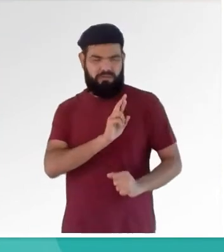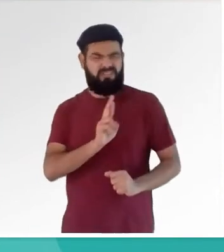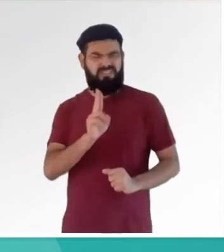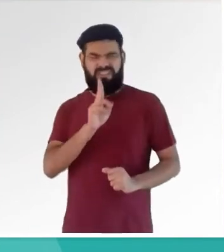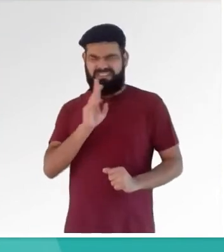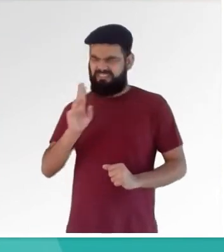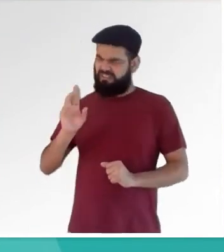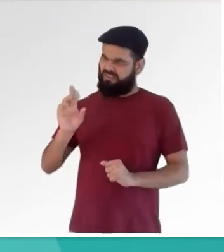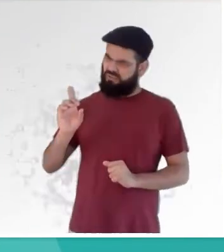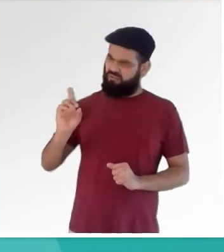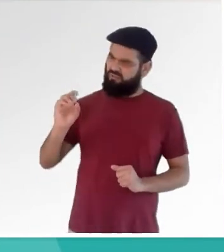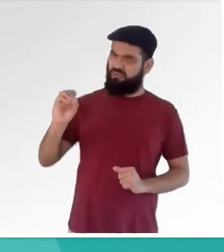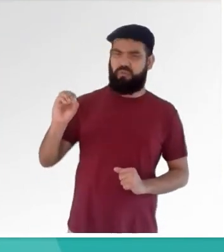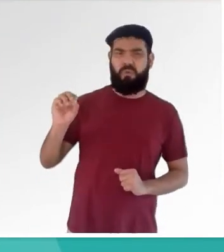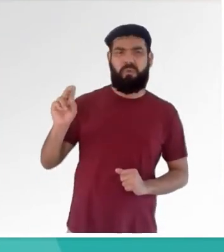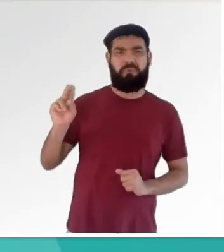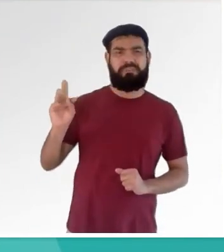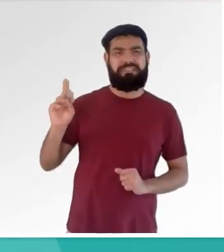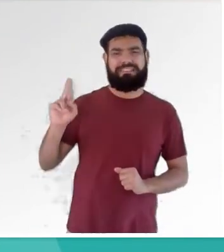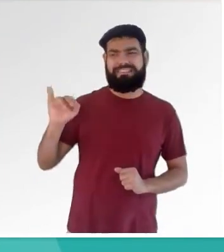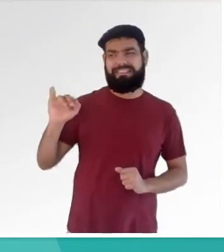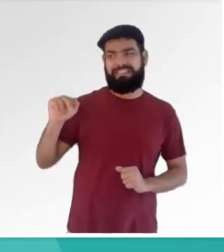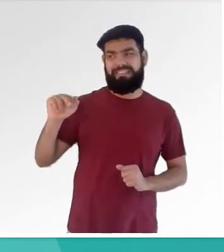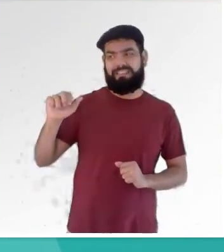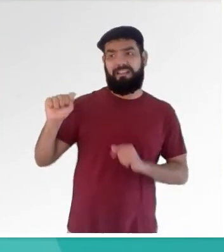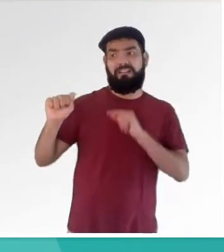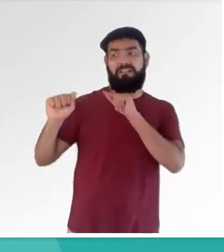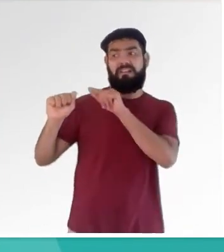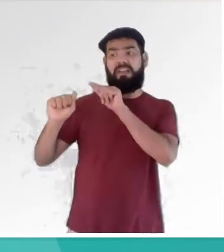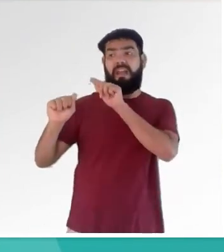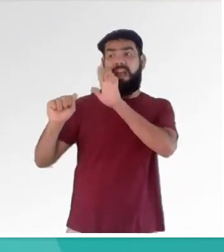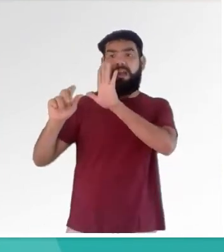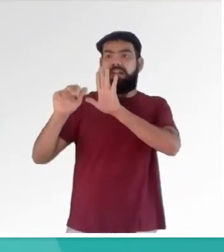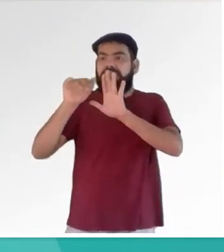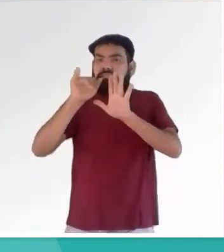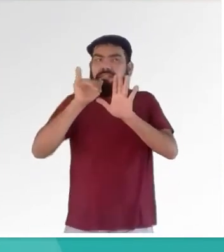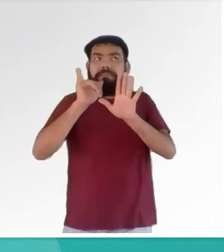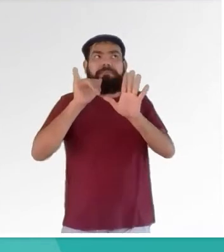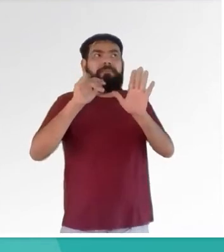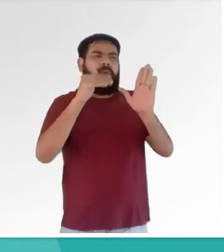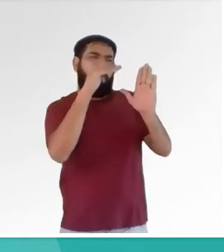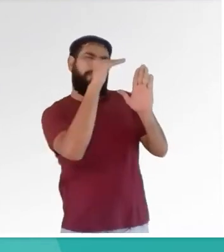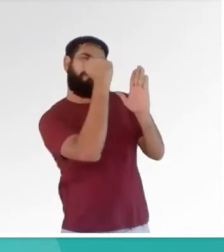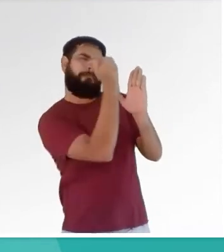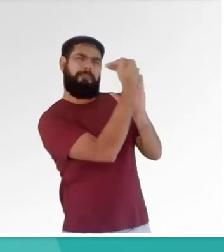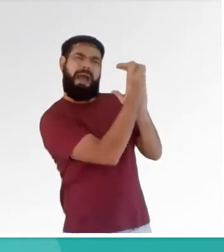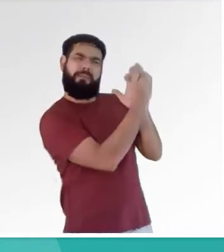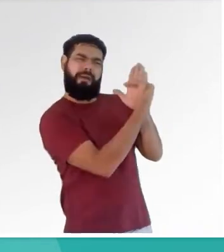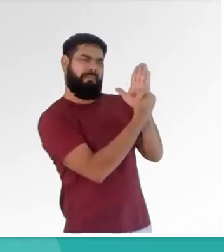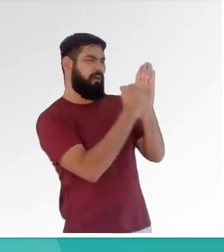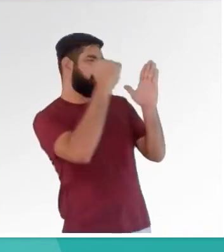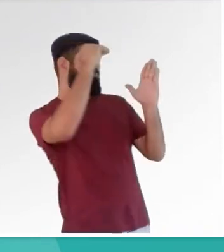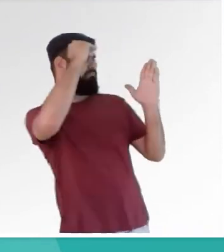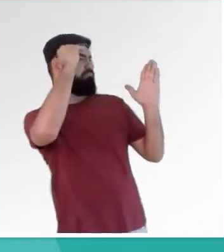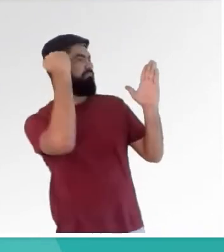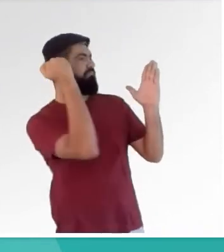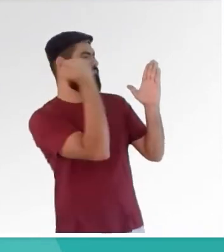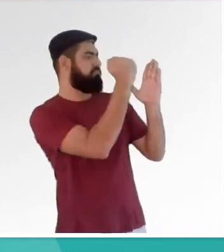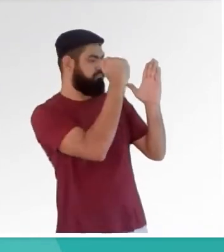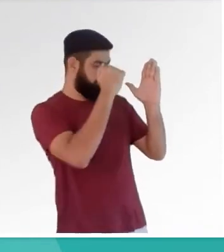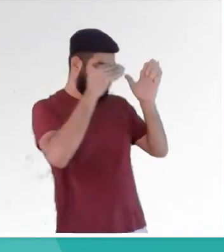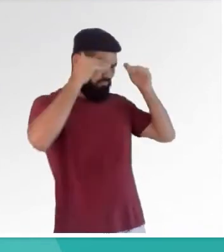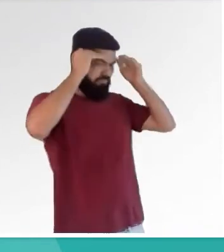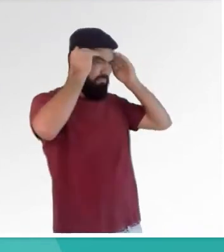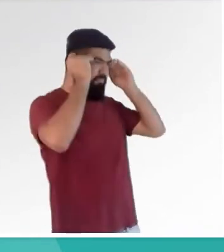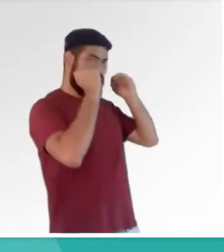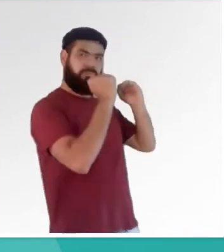ela tem doutrinas. Né? Ela tem que ter uma doutrina. O que é a